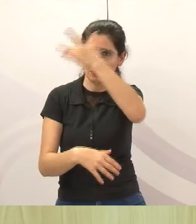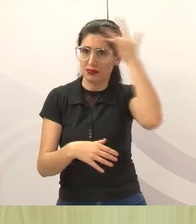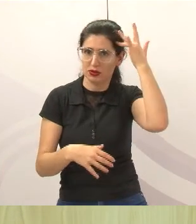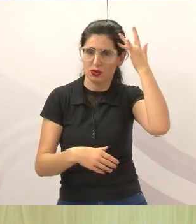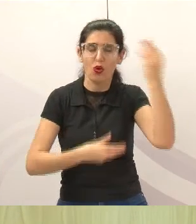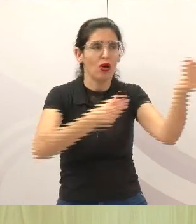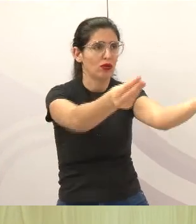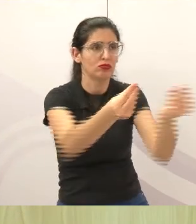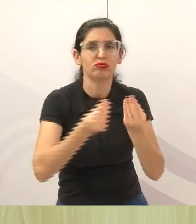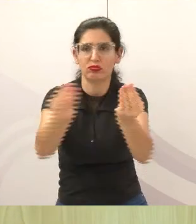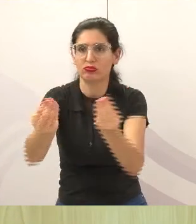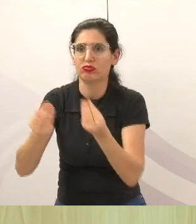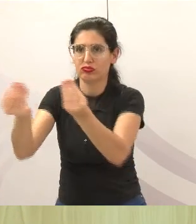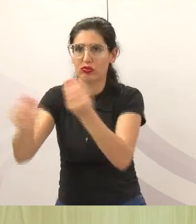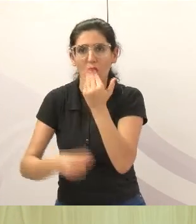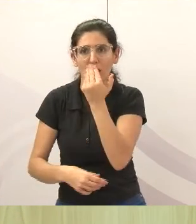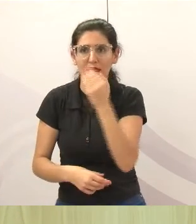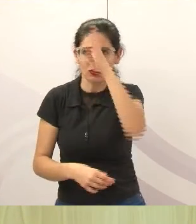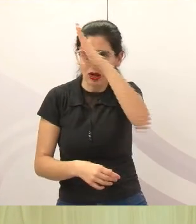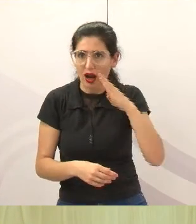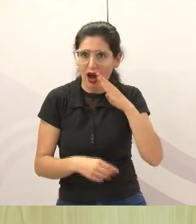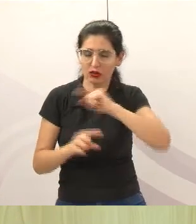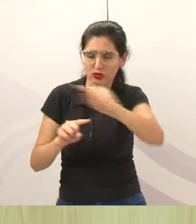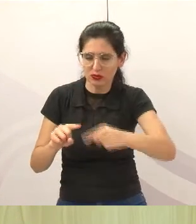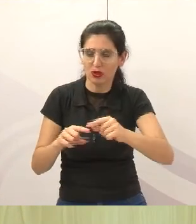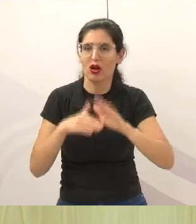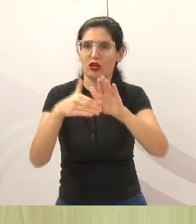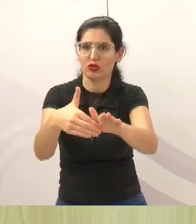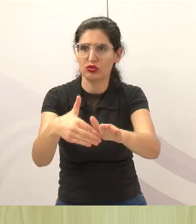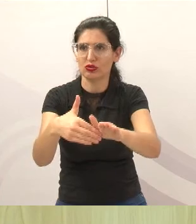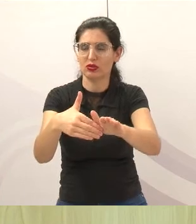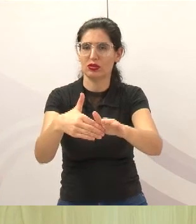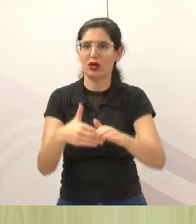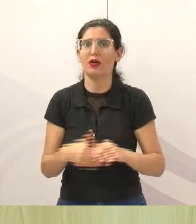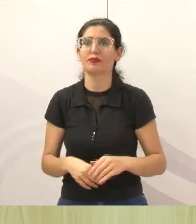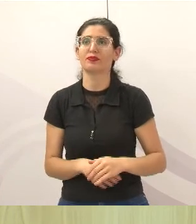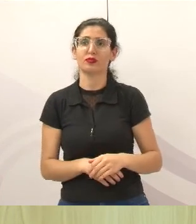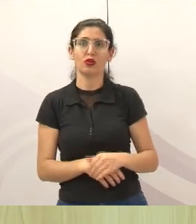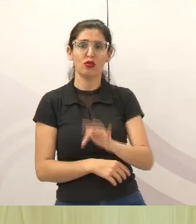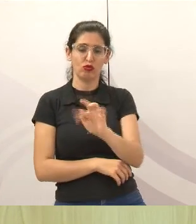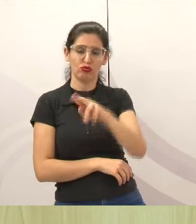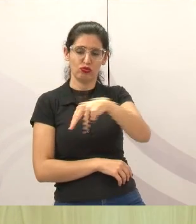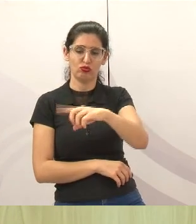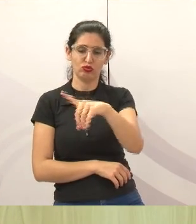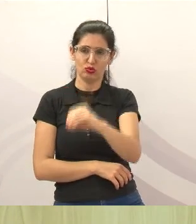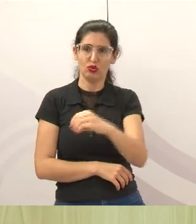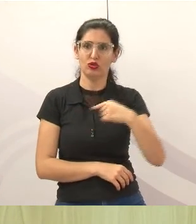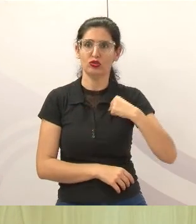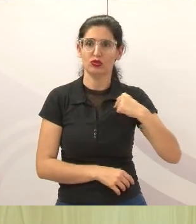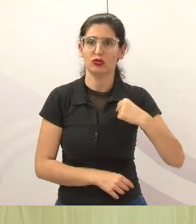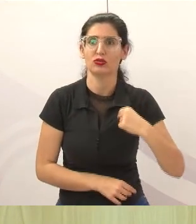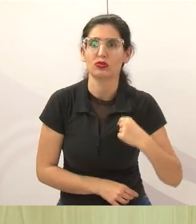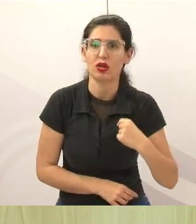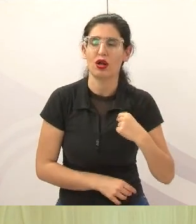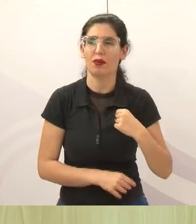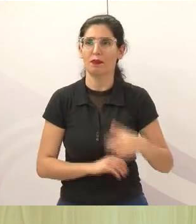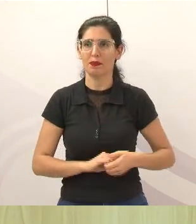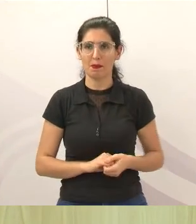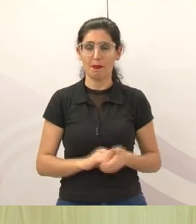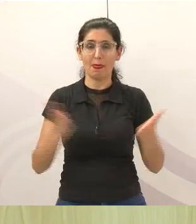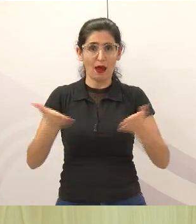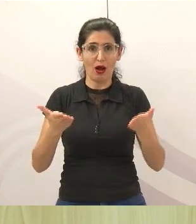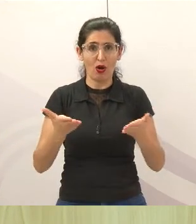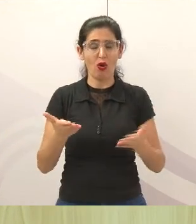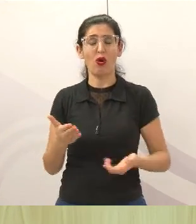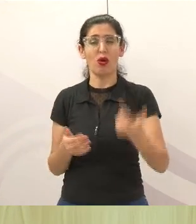de arrecadação de alimento para ajudar o Fundo Social de Solidariedade. Portanto, não havendo mais matéria a ser